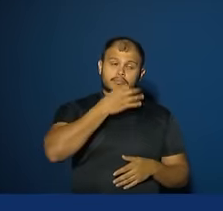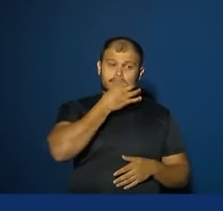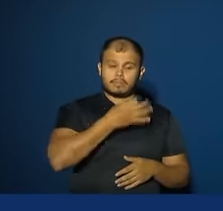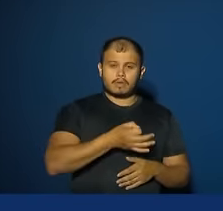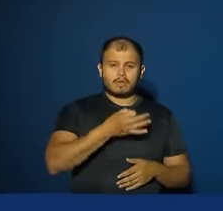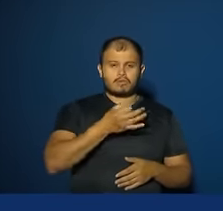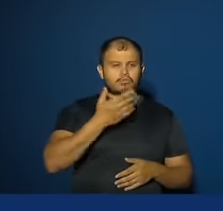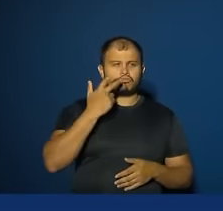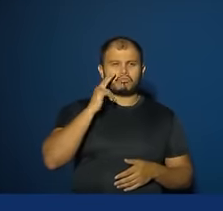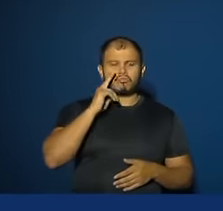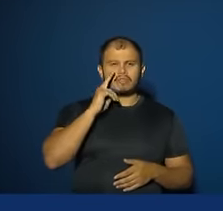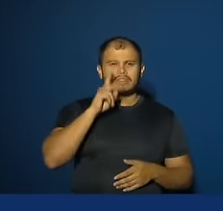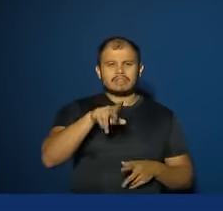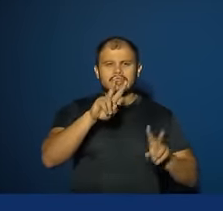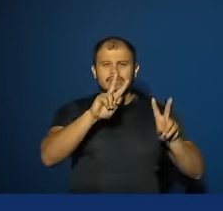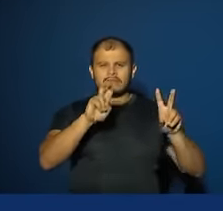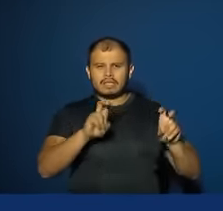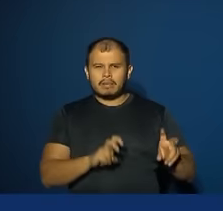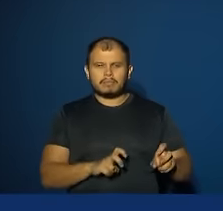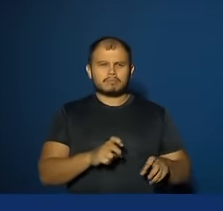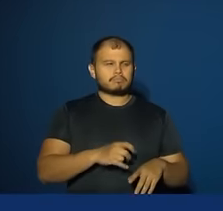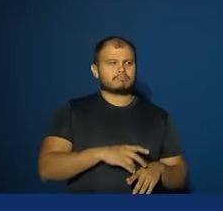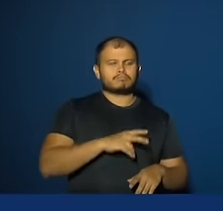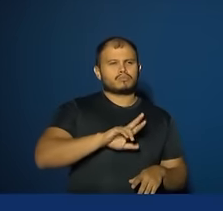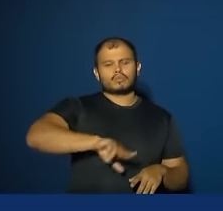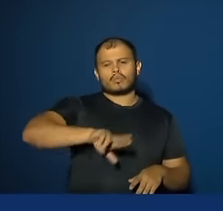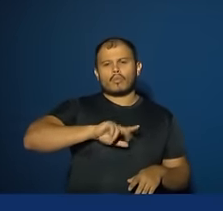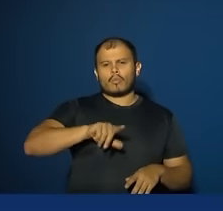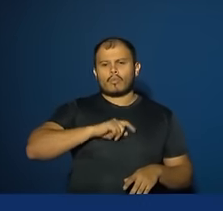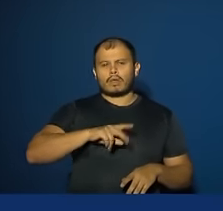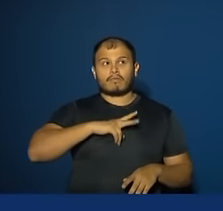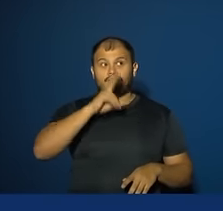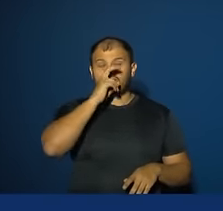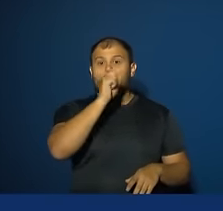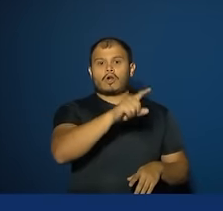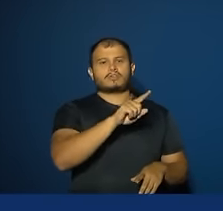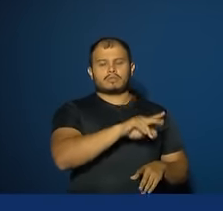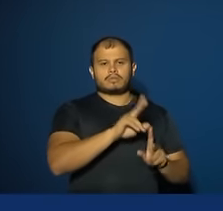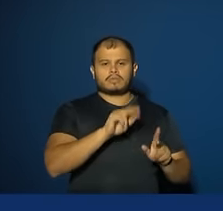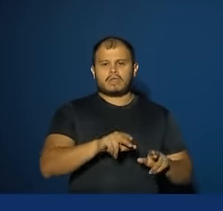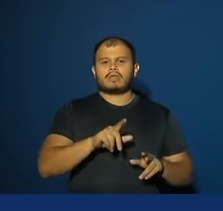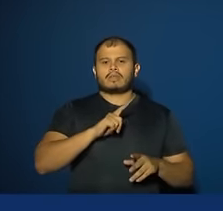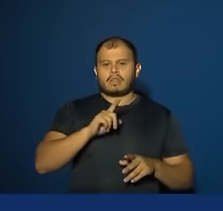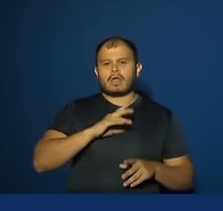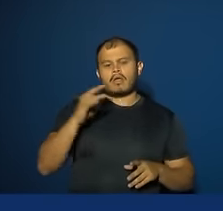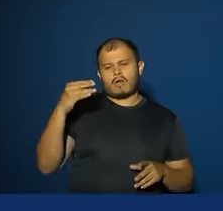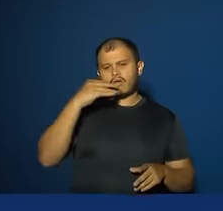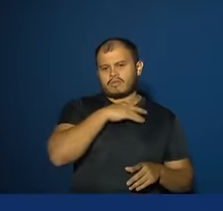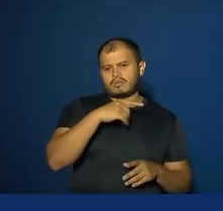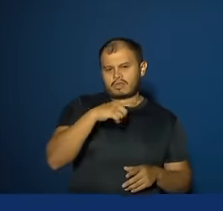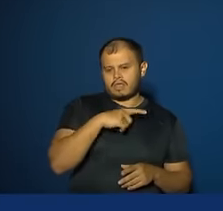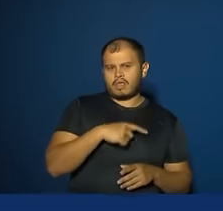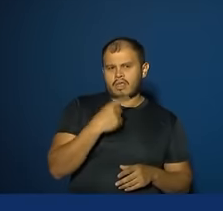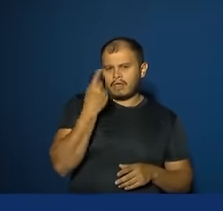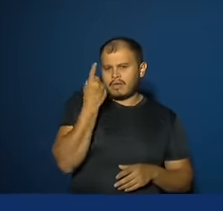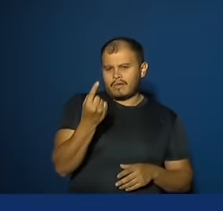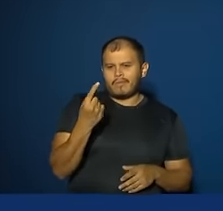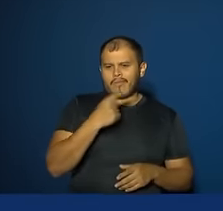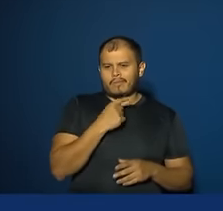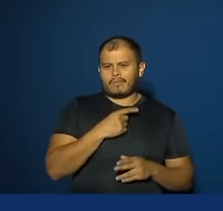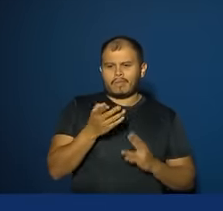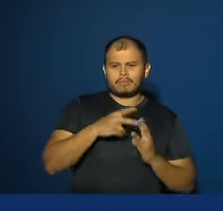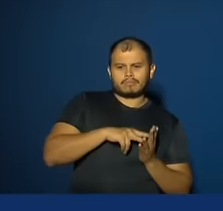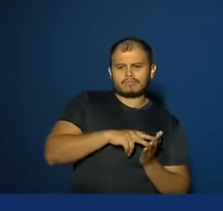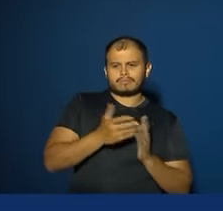do ponto de vista tão épico eu até eh vou pegar radicalizar o que você falou claro que o mido está no meio do do da